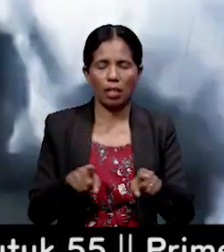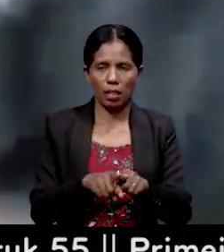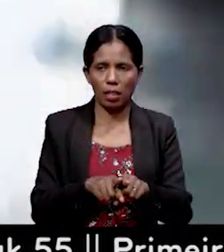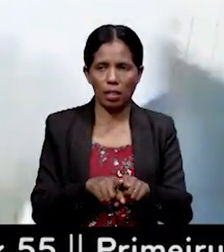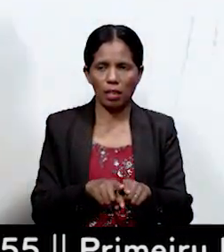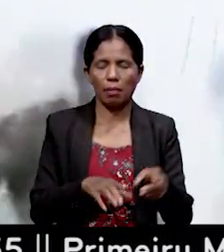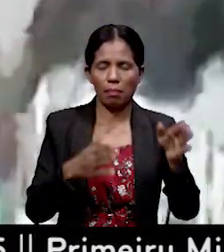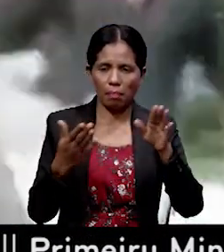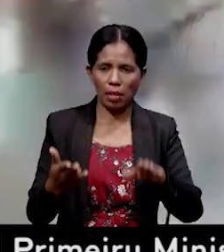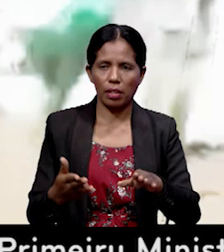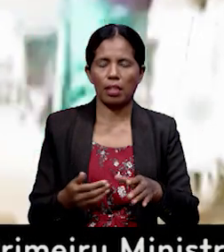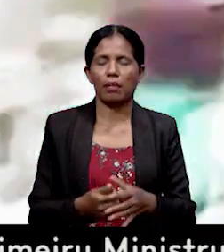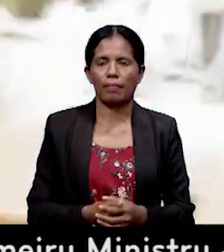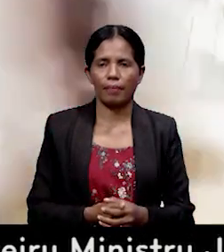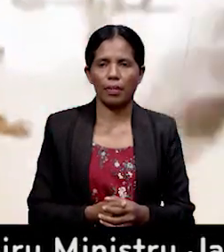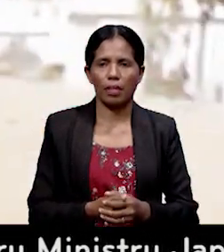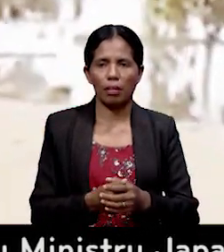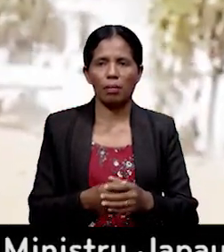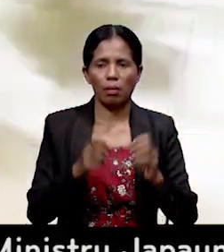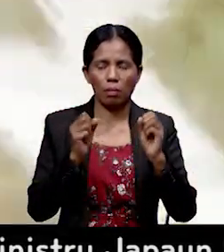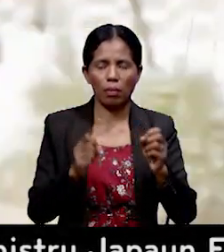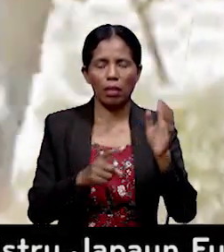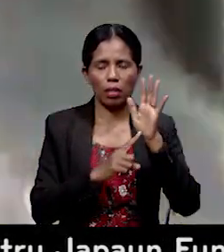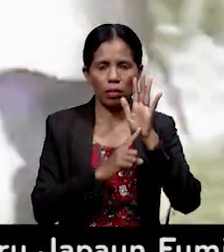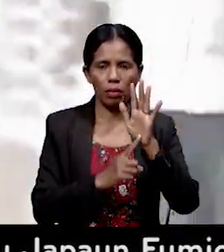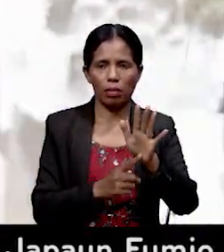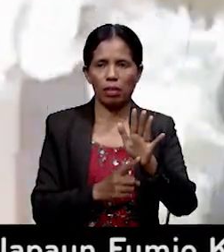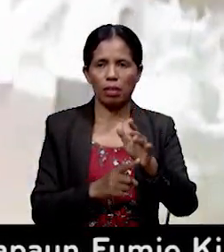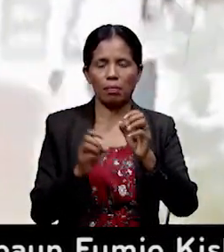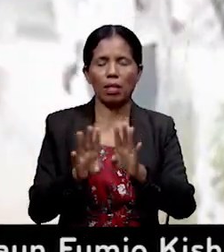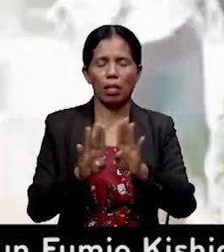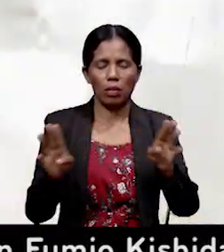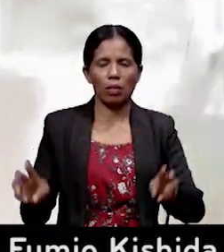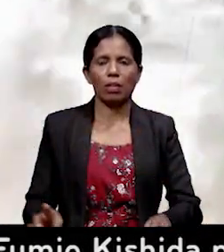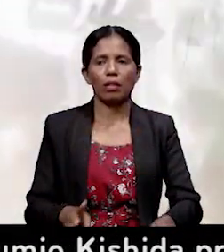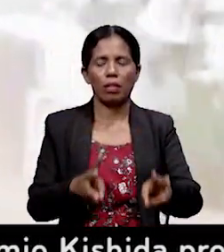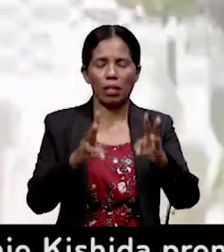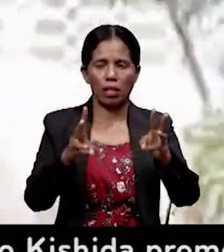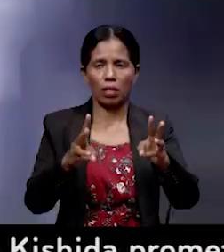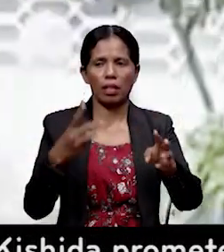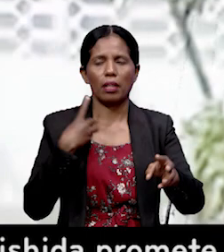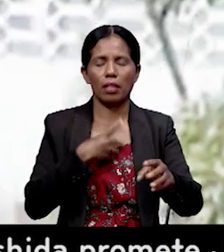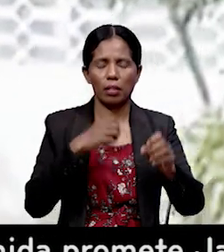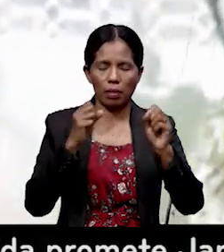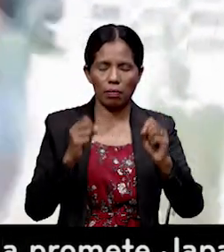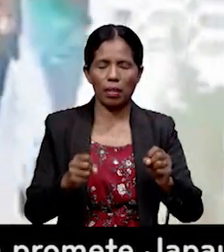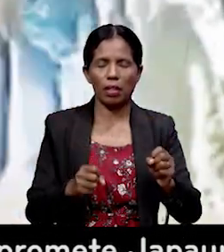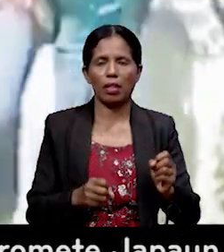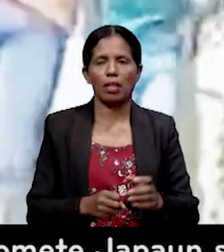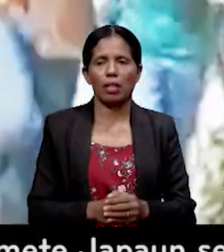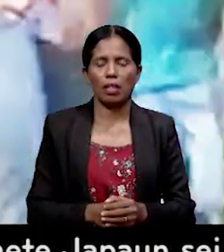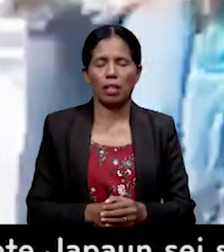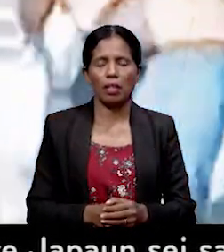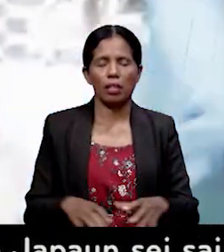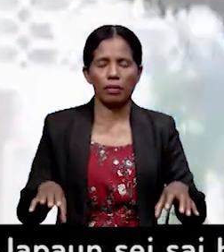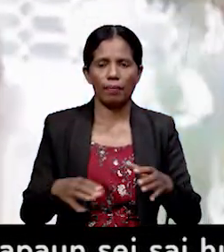tingi mate, pala bele fo testimunya, bele loke dalan, atu ita bele luta ba uin.